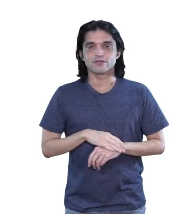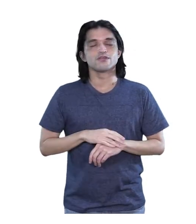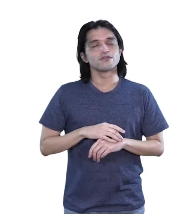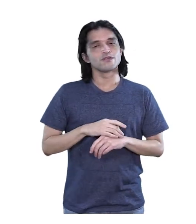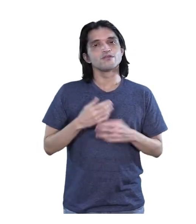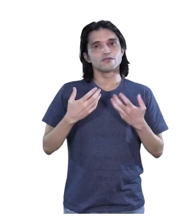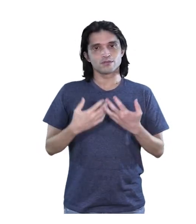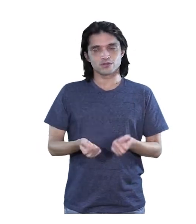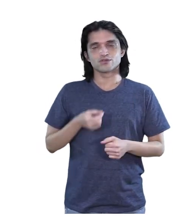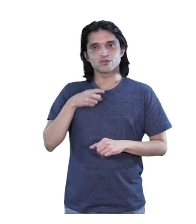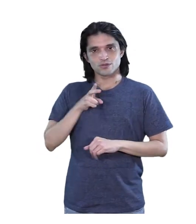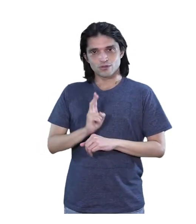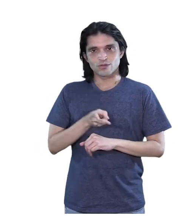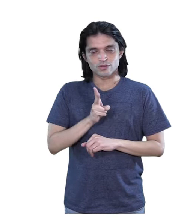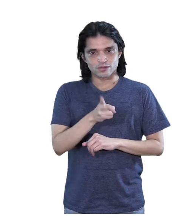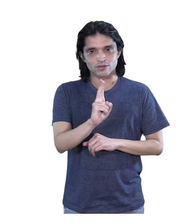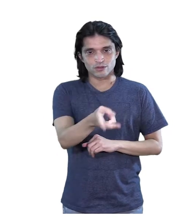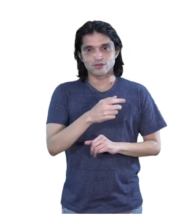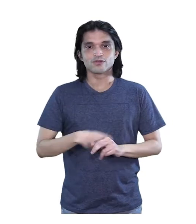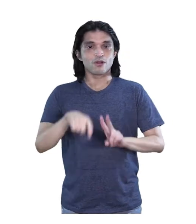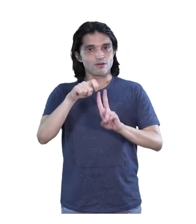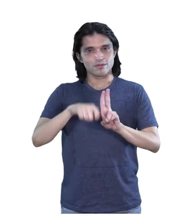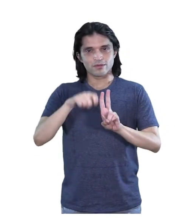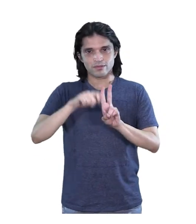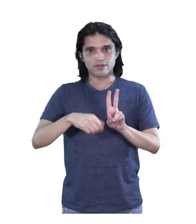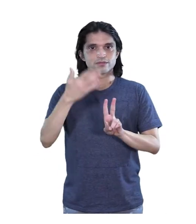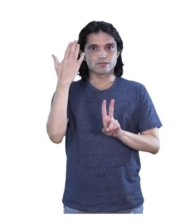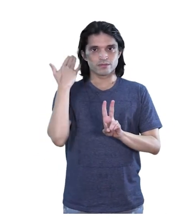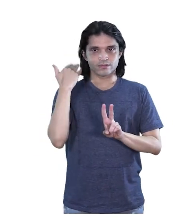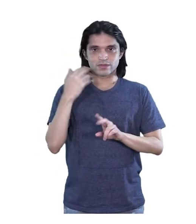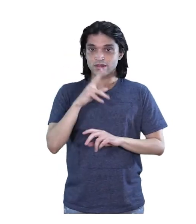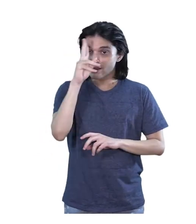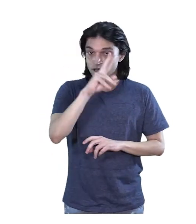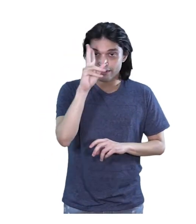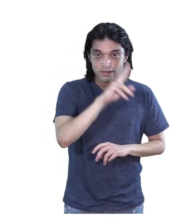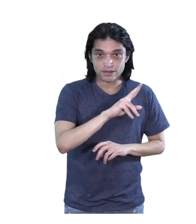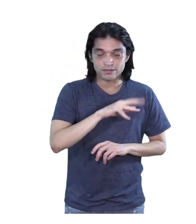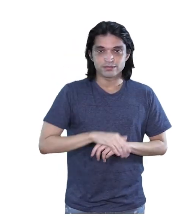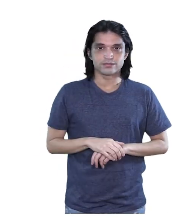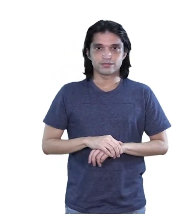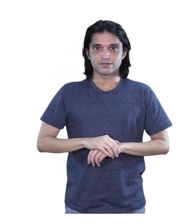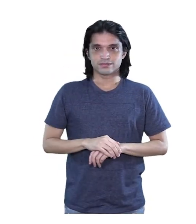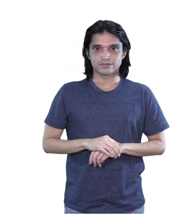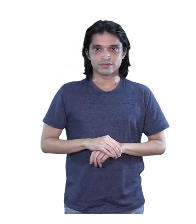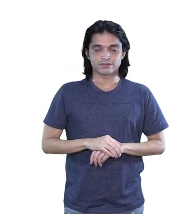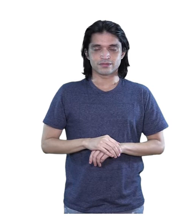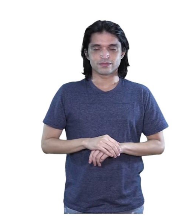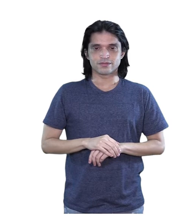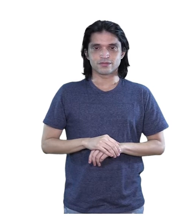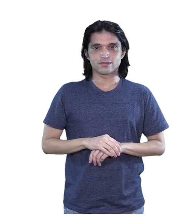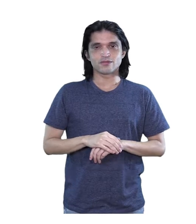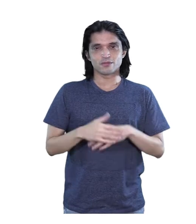ao trabalho que iniciamos no bimestre passado. Lembra? Vamos